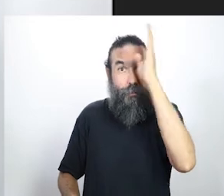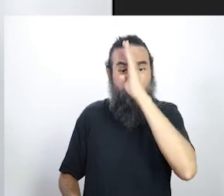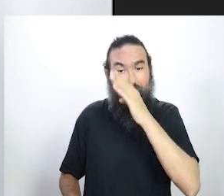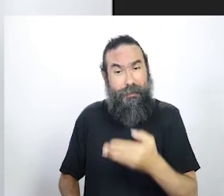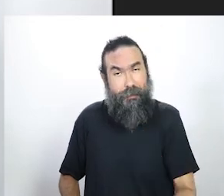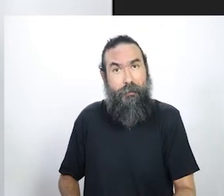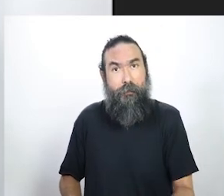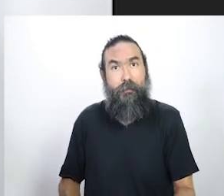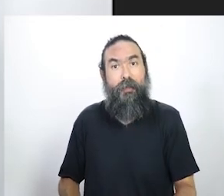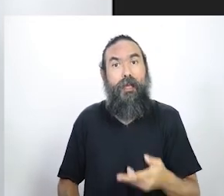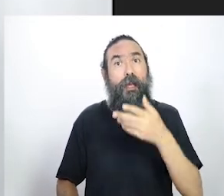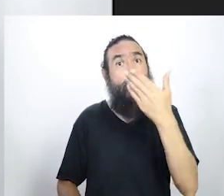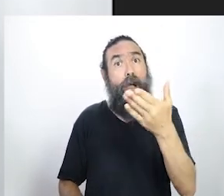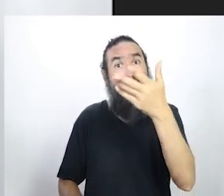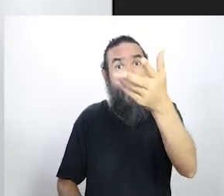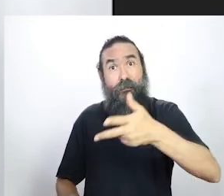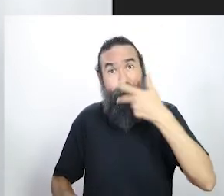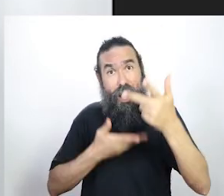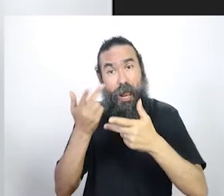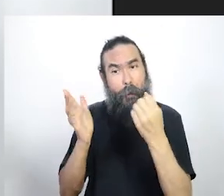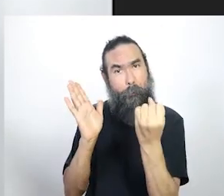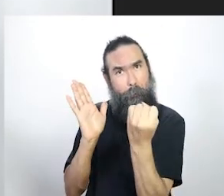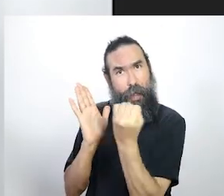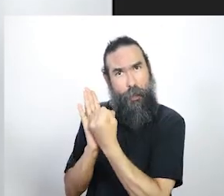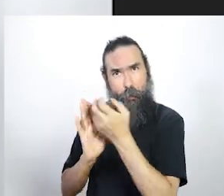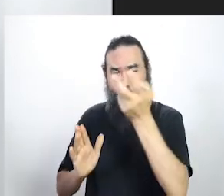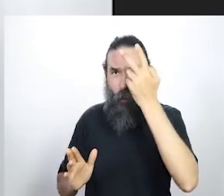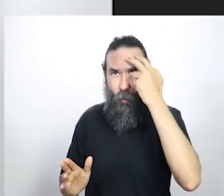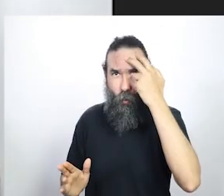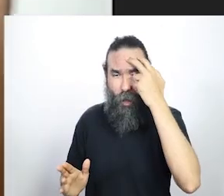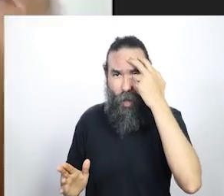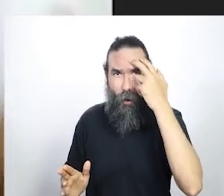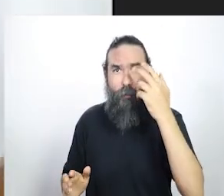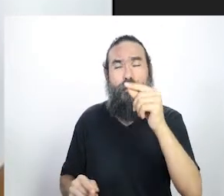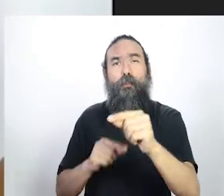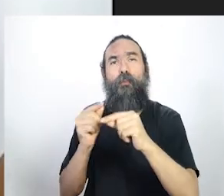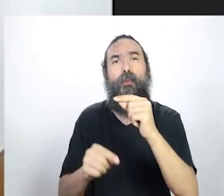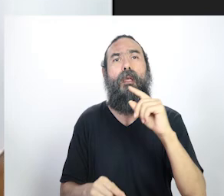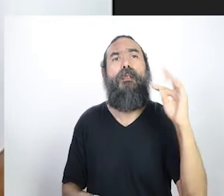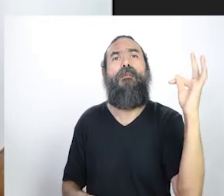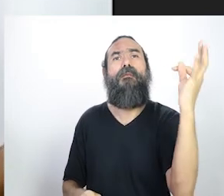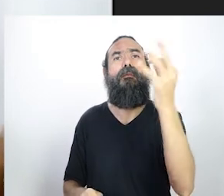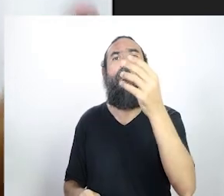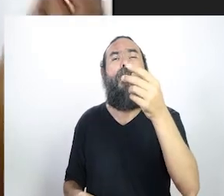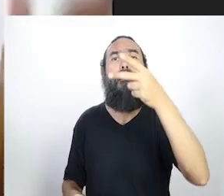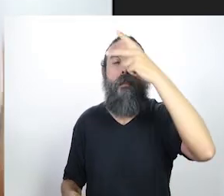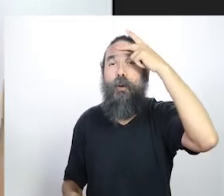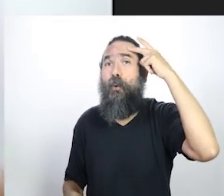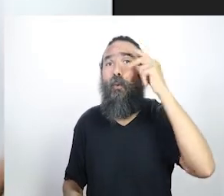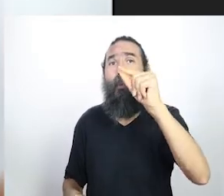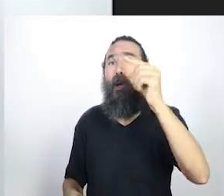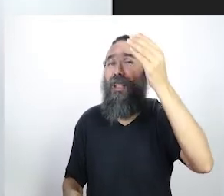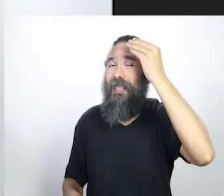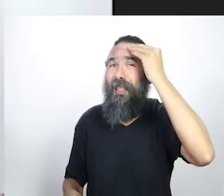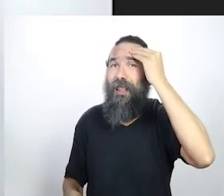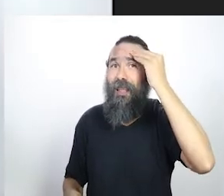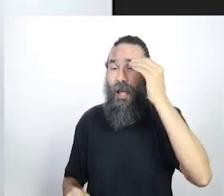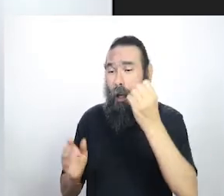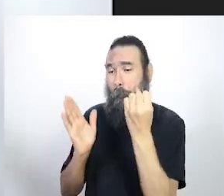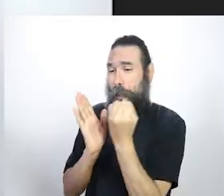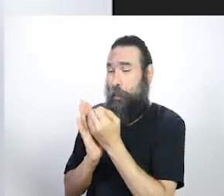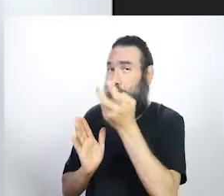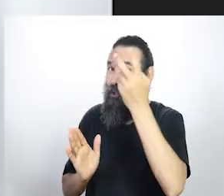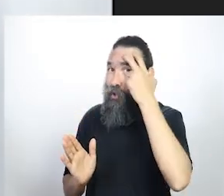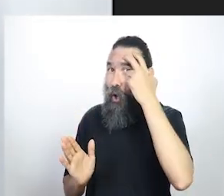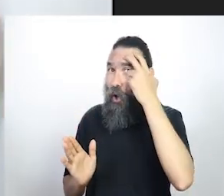é. E quando você fala muito de patrimônio, as pessoas, histórico, a gente só pensa em prédios, parece, que só pensa na cultura material. A